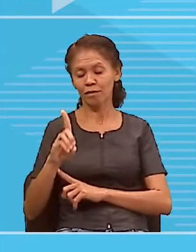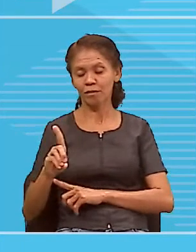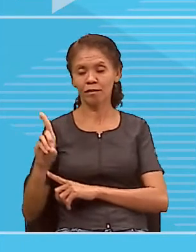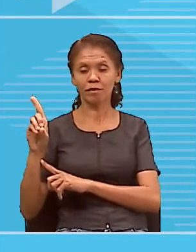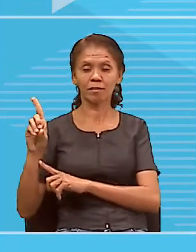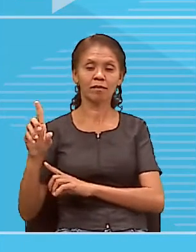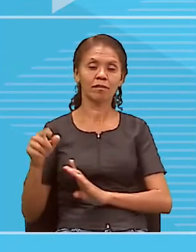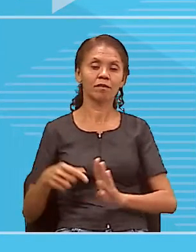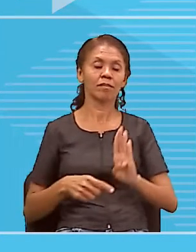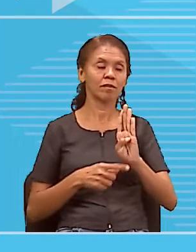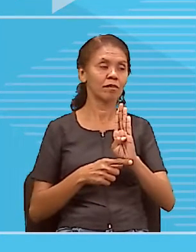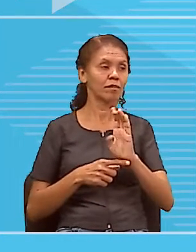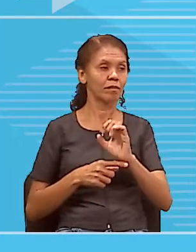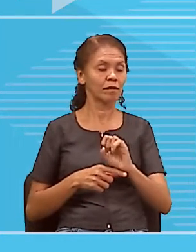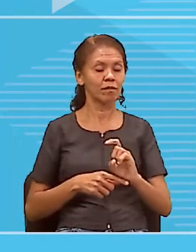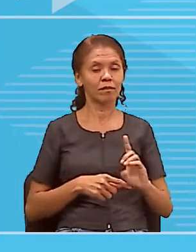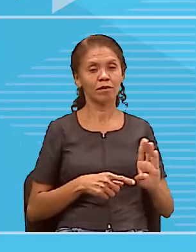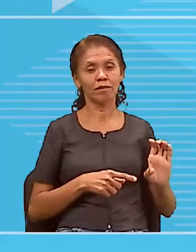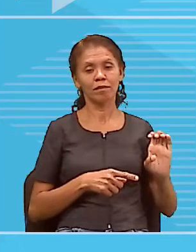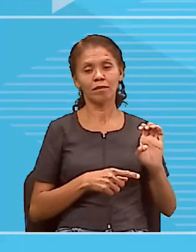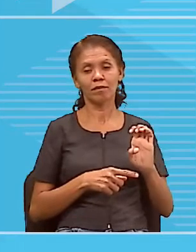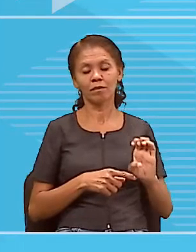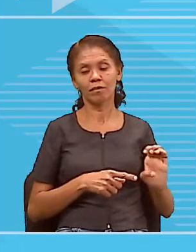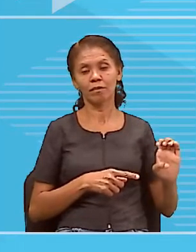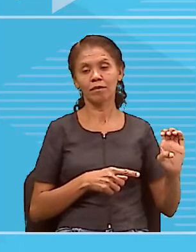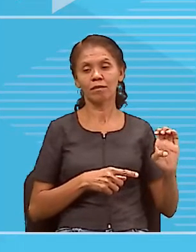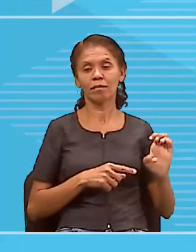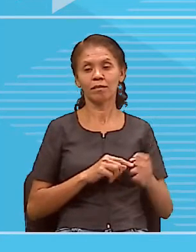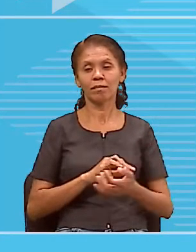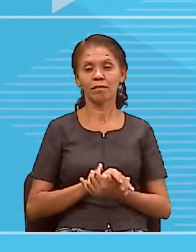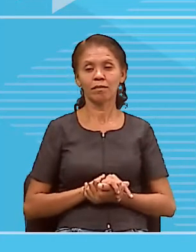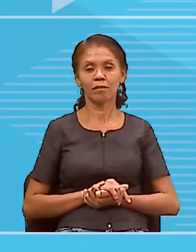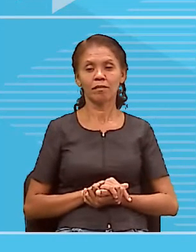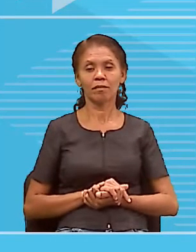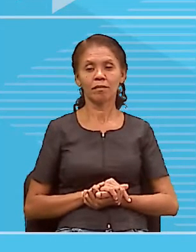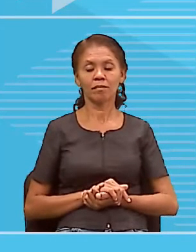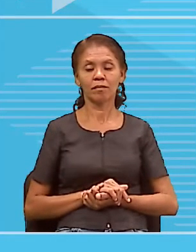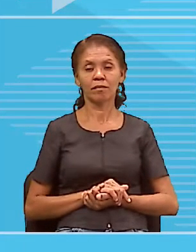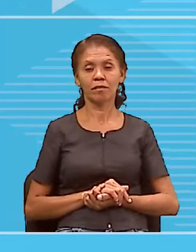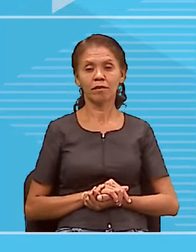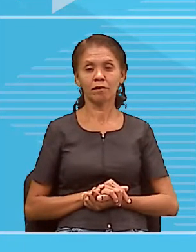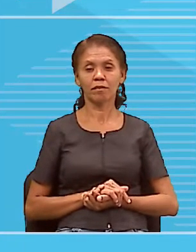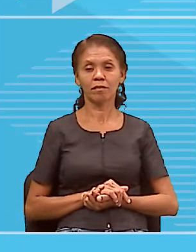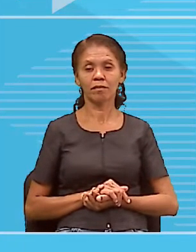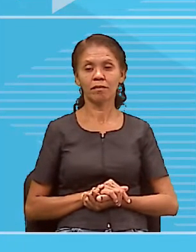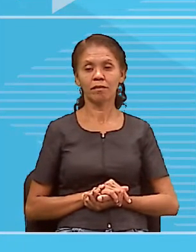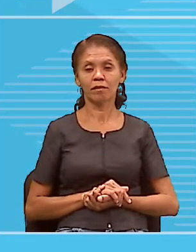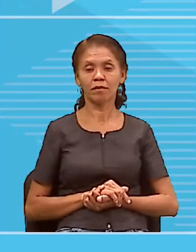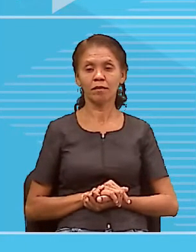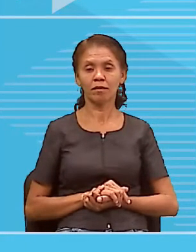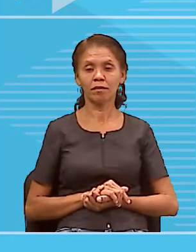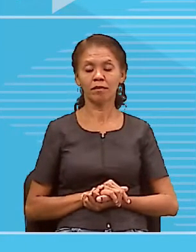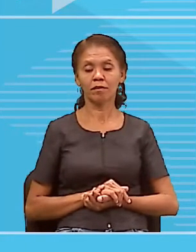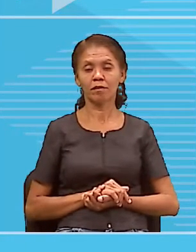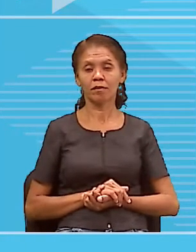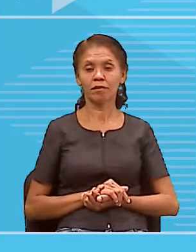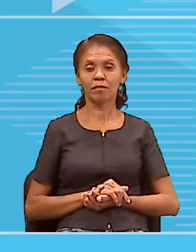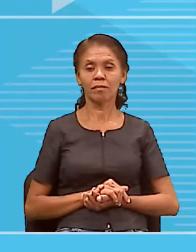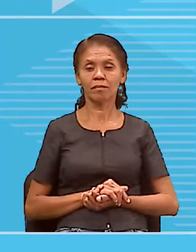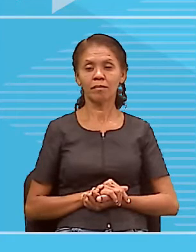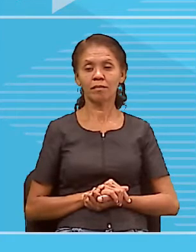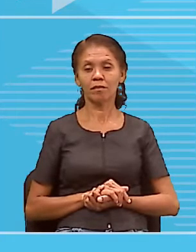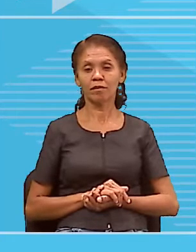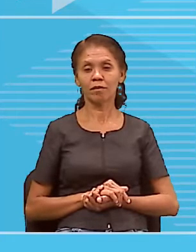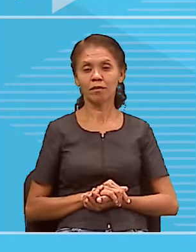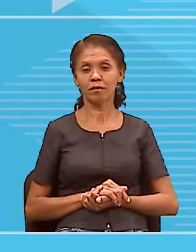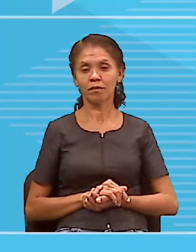continua se deslocando para a esquerda mas no momento exato da interferência elas vão